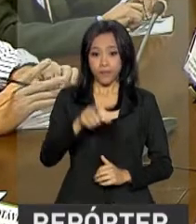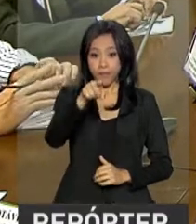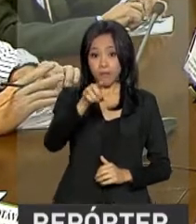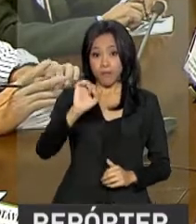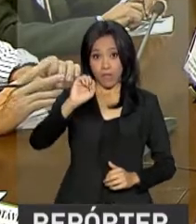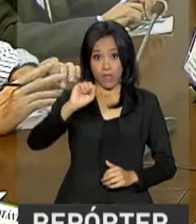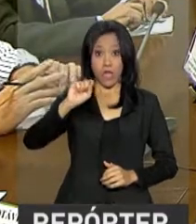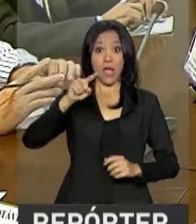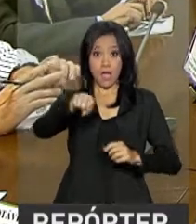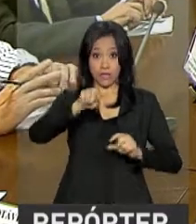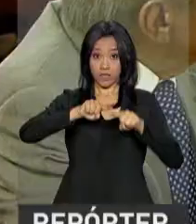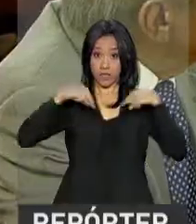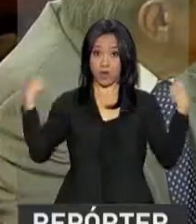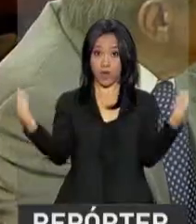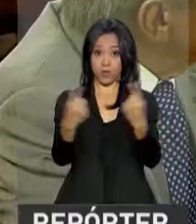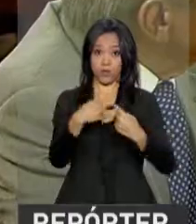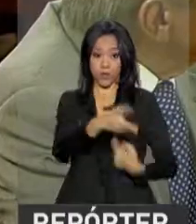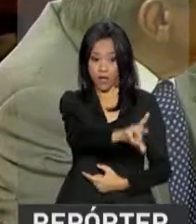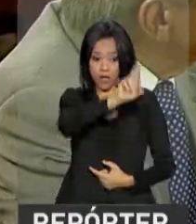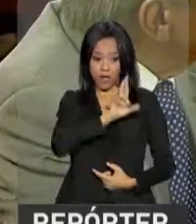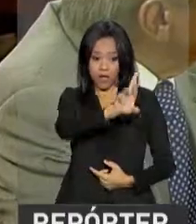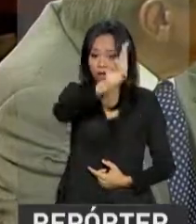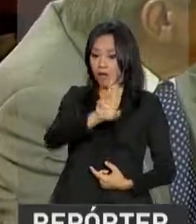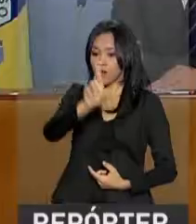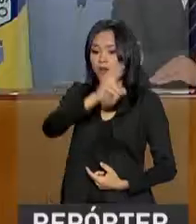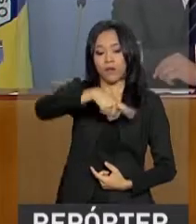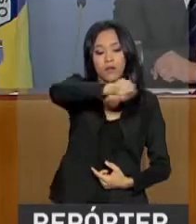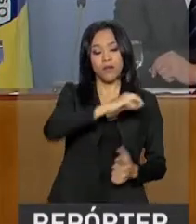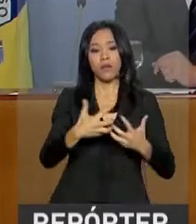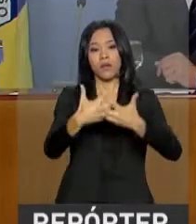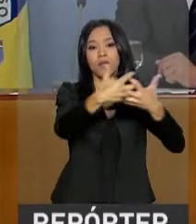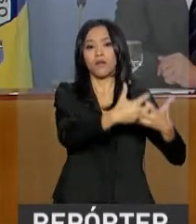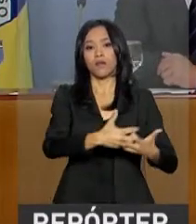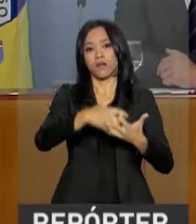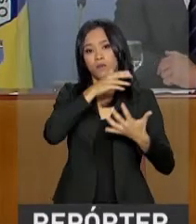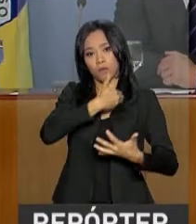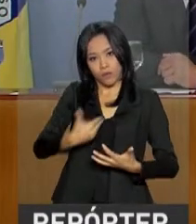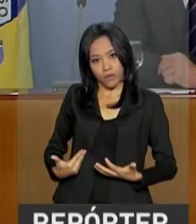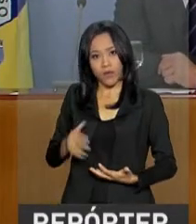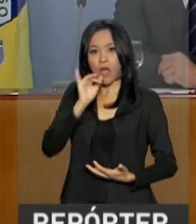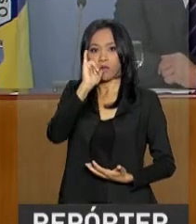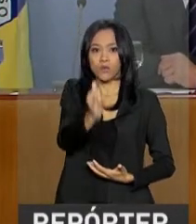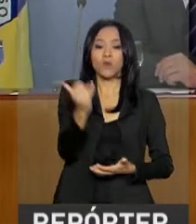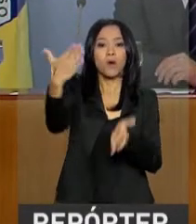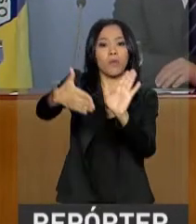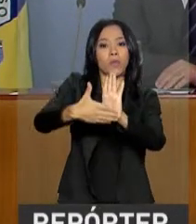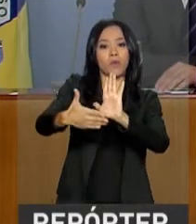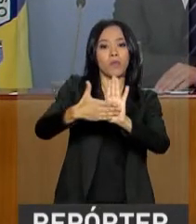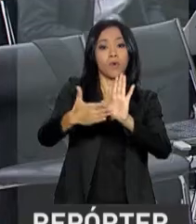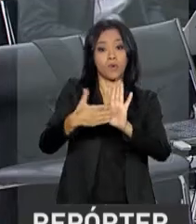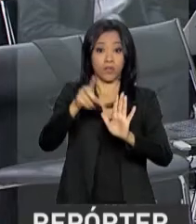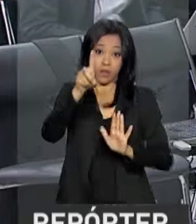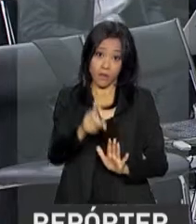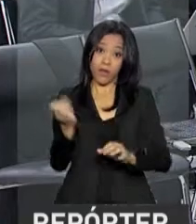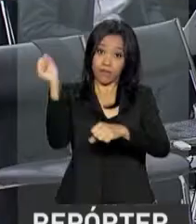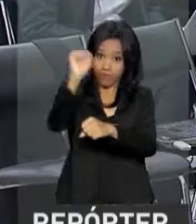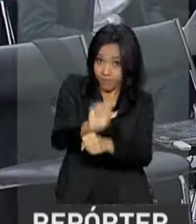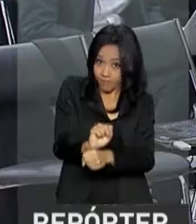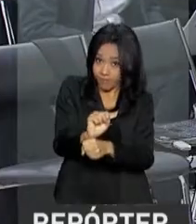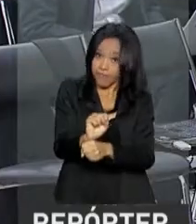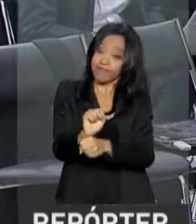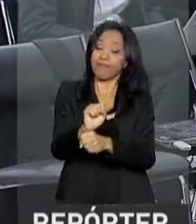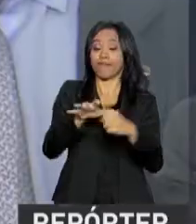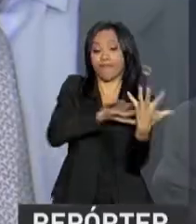Após uma reunião com representantes de entidades de caminhoneiros, o governo anunciou uma proposta de acordo para a suspensão da paralisação